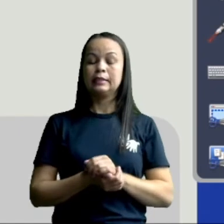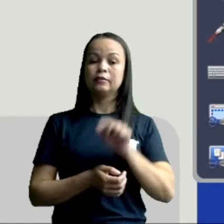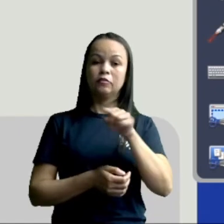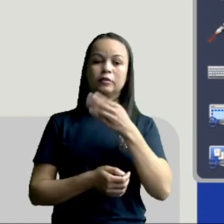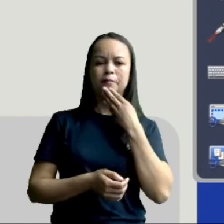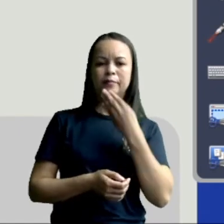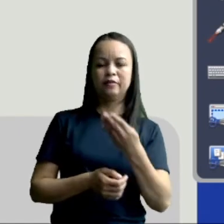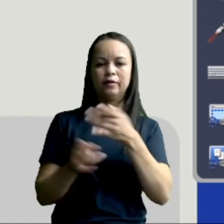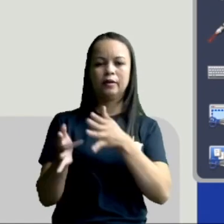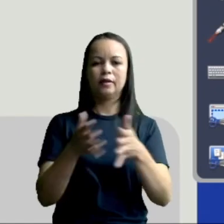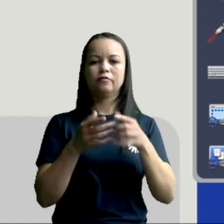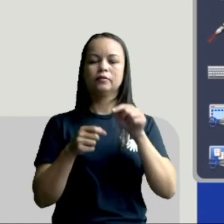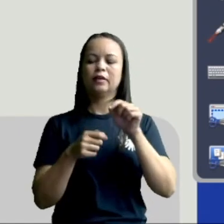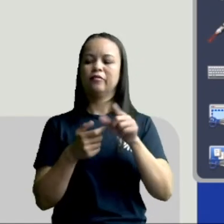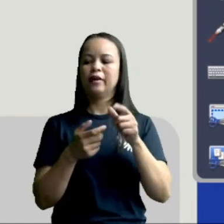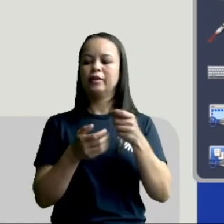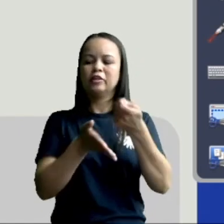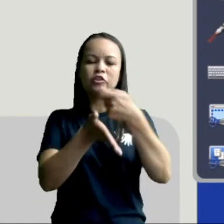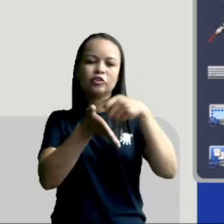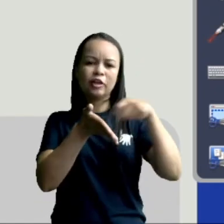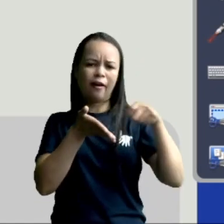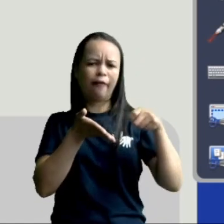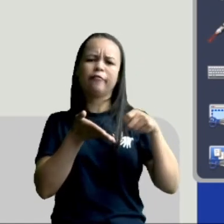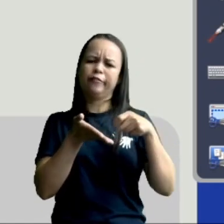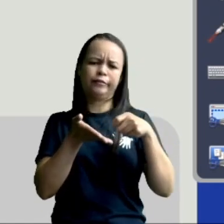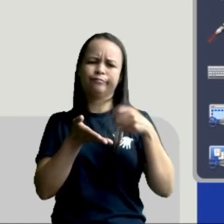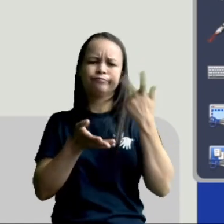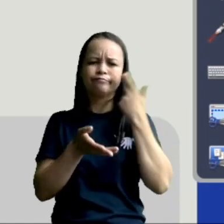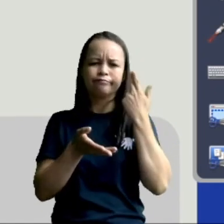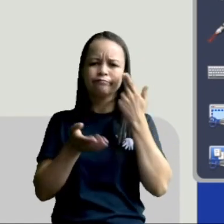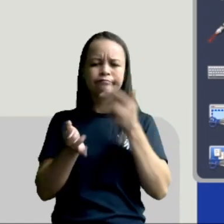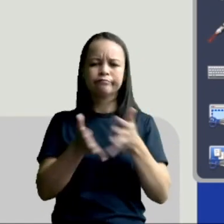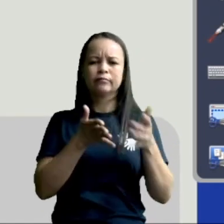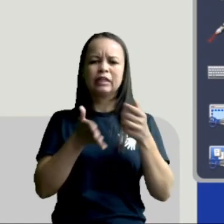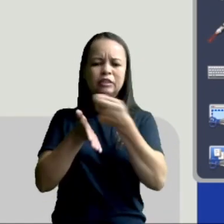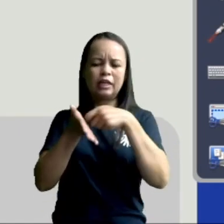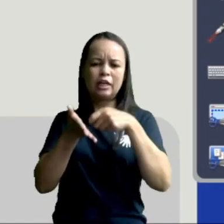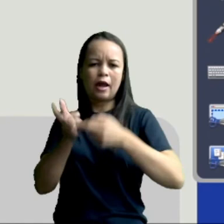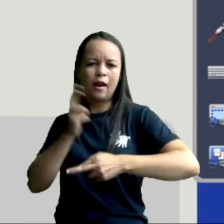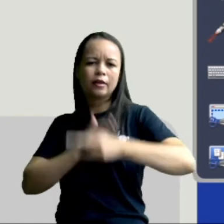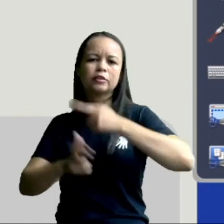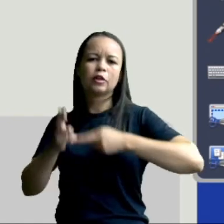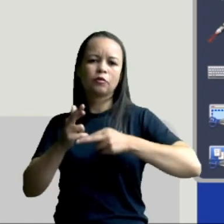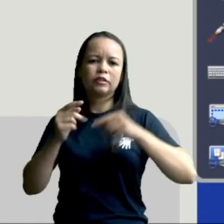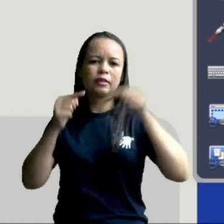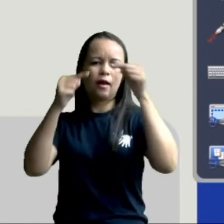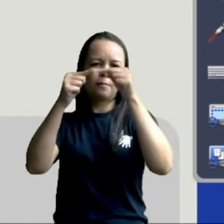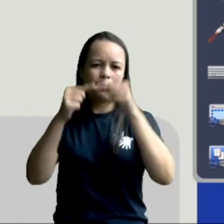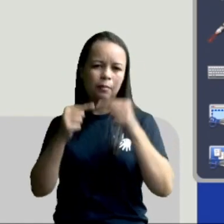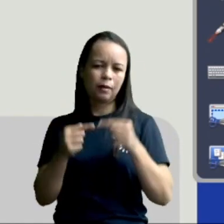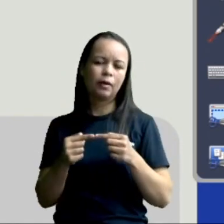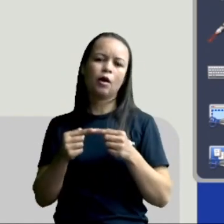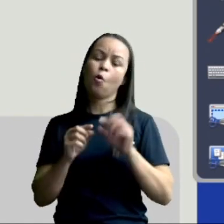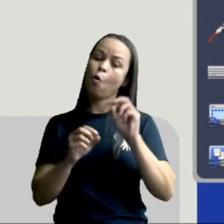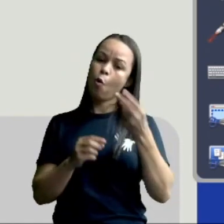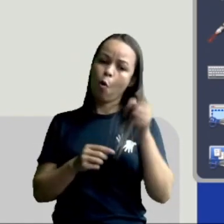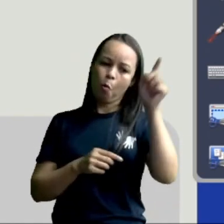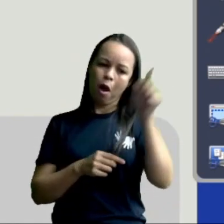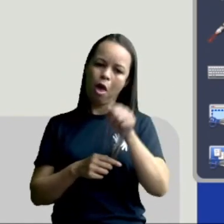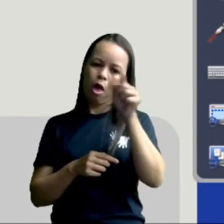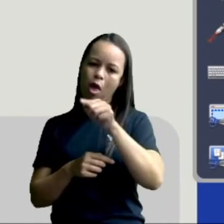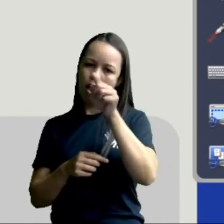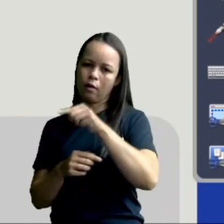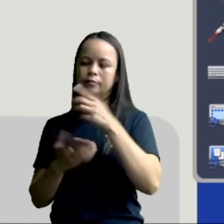preferir, aí você vem e vai escrevendo aqui embaixo cada relação que você está associando, ou então só faz ligar. No